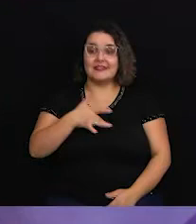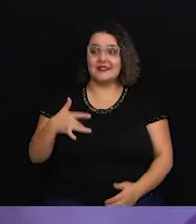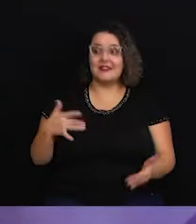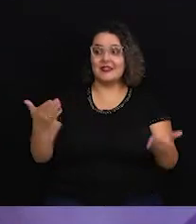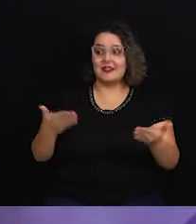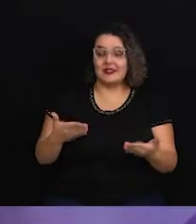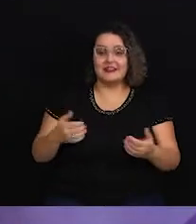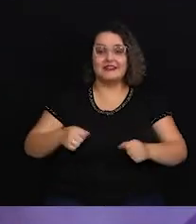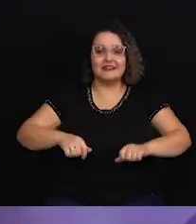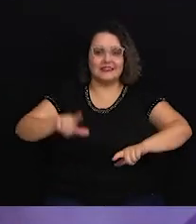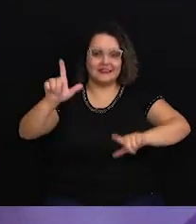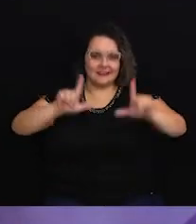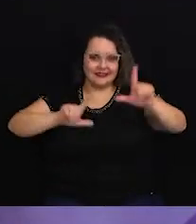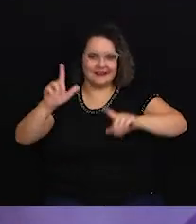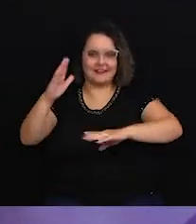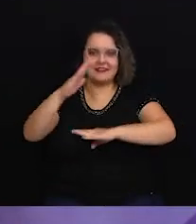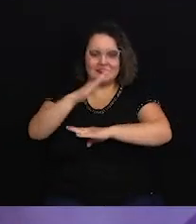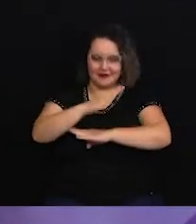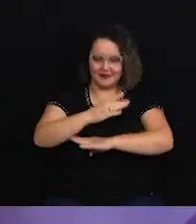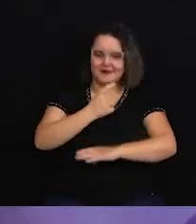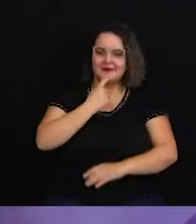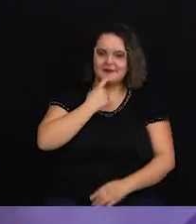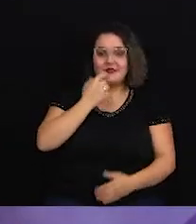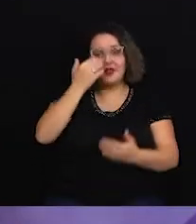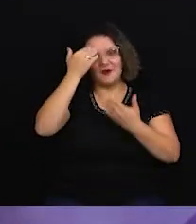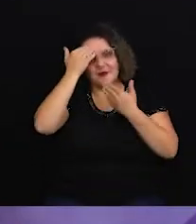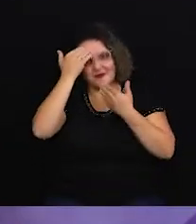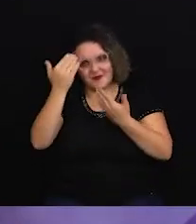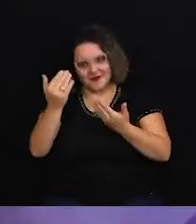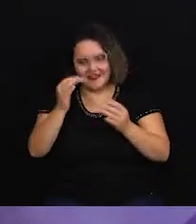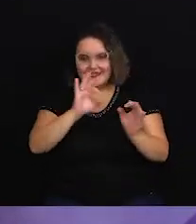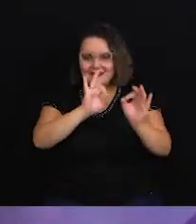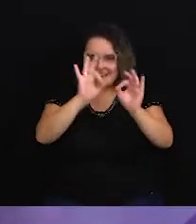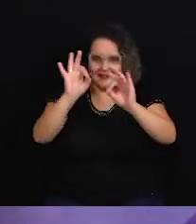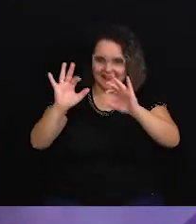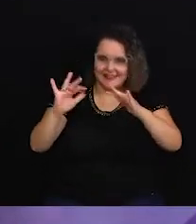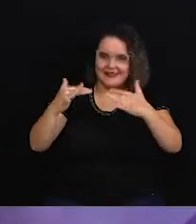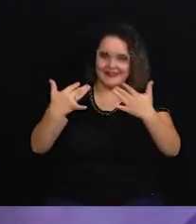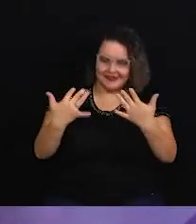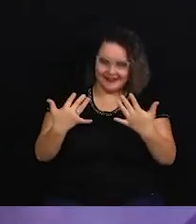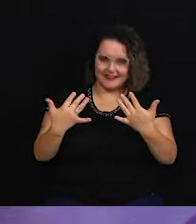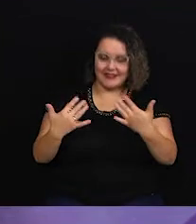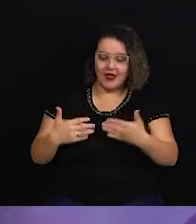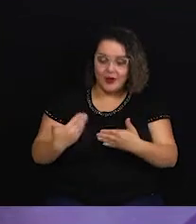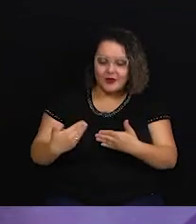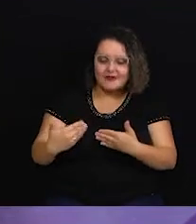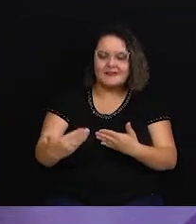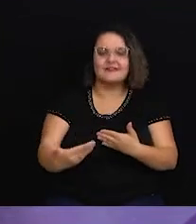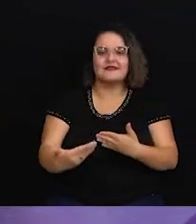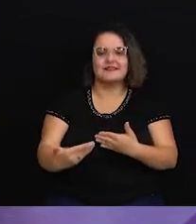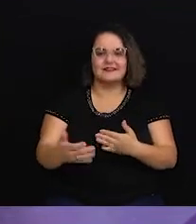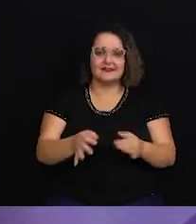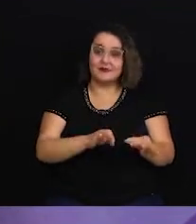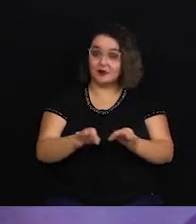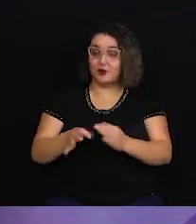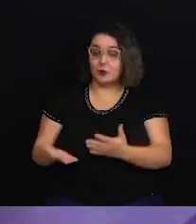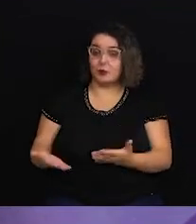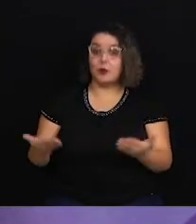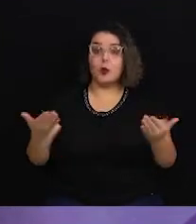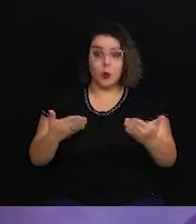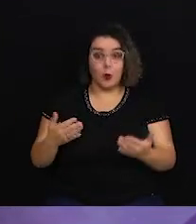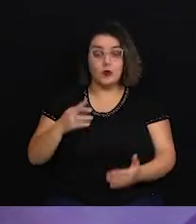mais um Saúde Agora aqui na tela da TV Câmara Campinas. Mais uma vez, obrigada pela sua companhia e audiência aí ao longo das nossas